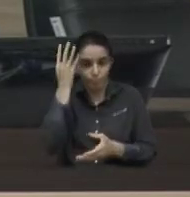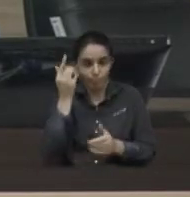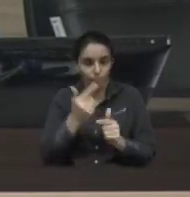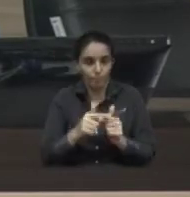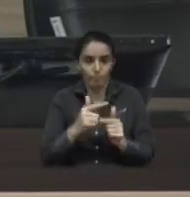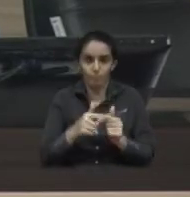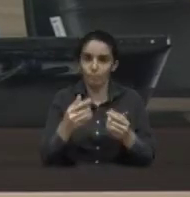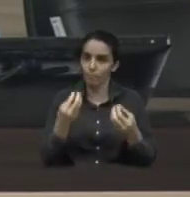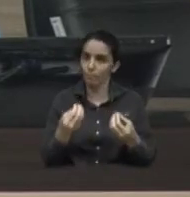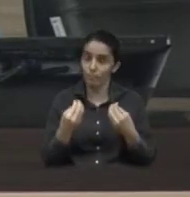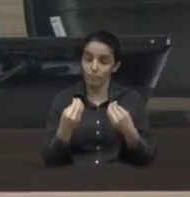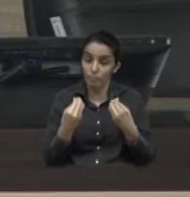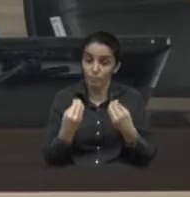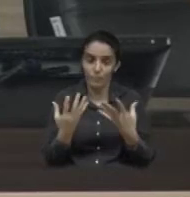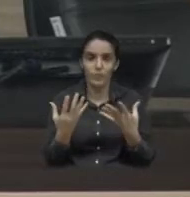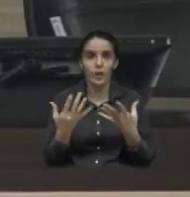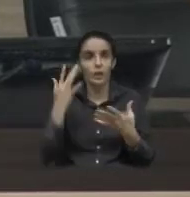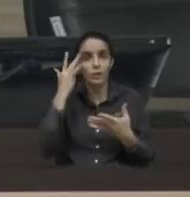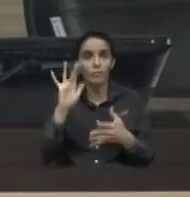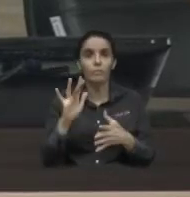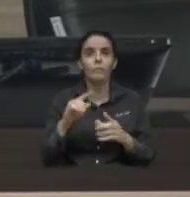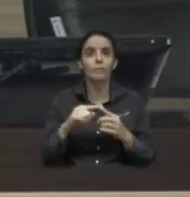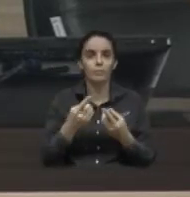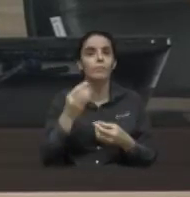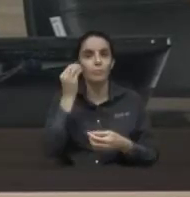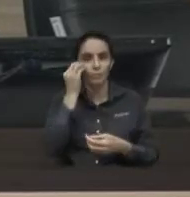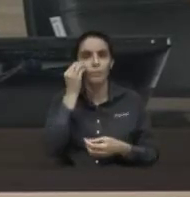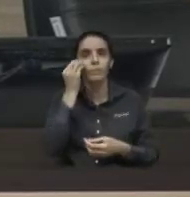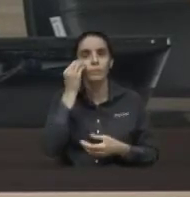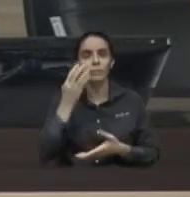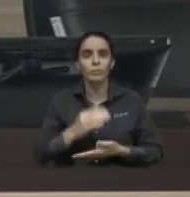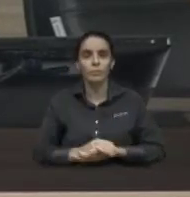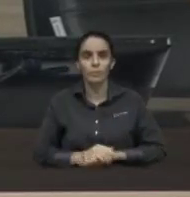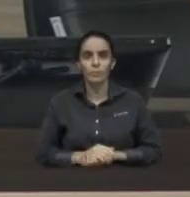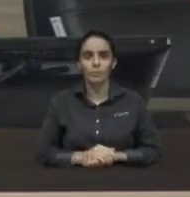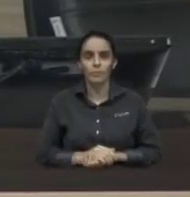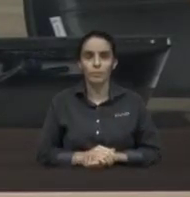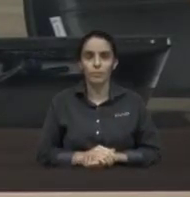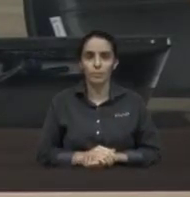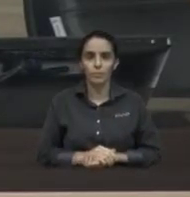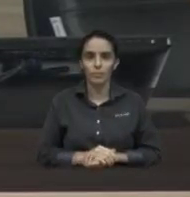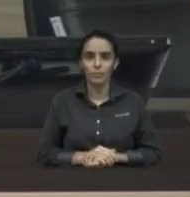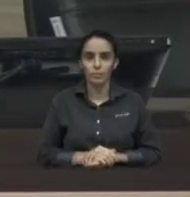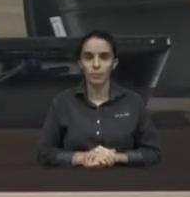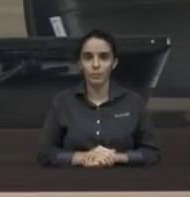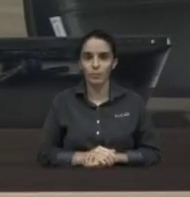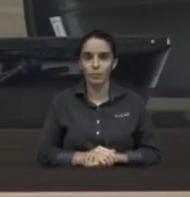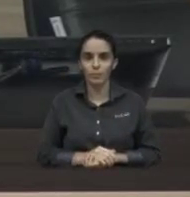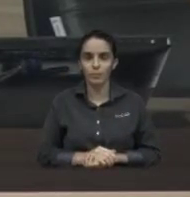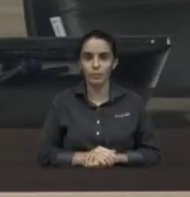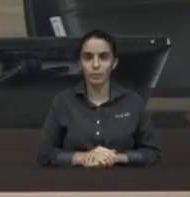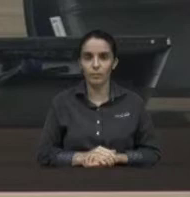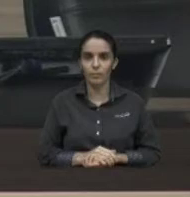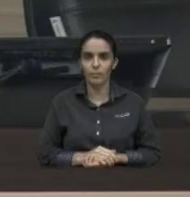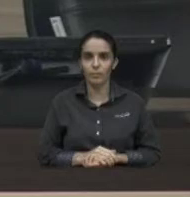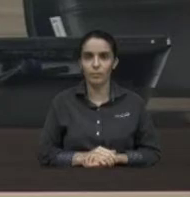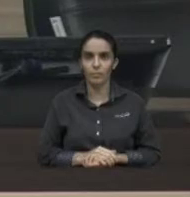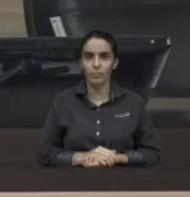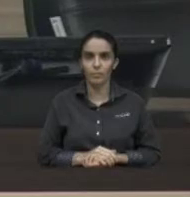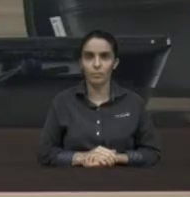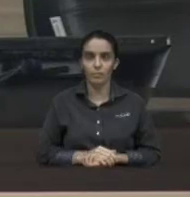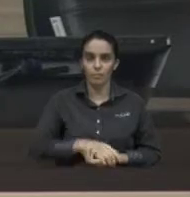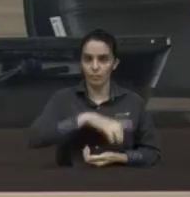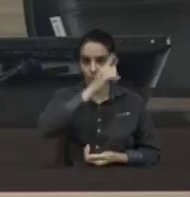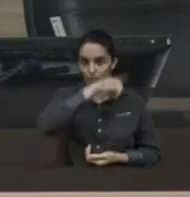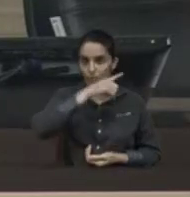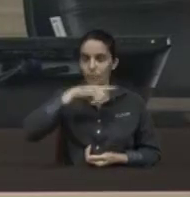que vai resolver, mas que a gente vai tentar, vai. Então estaremos viajando, vou passar a presidência para a